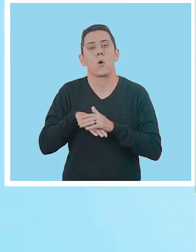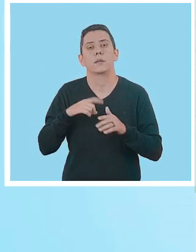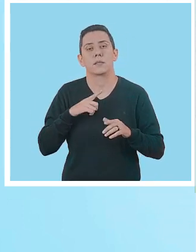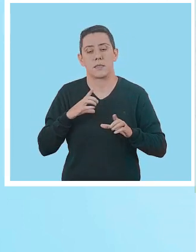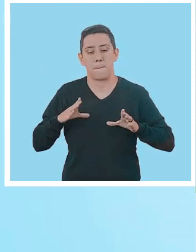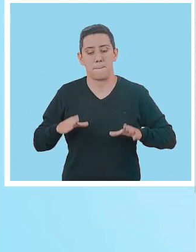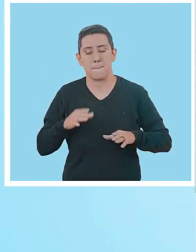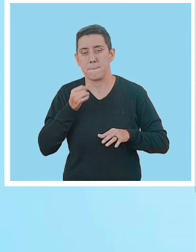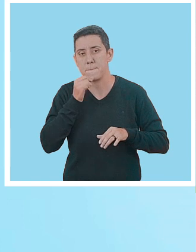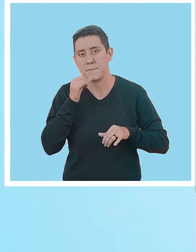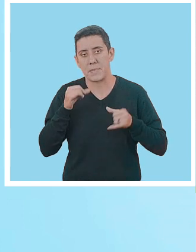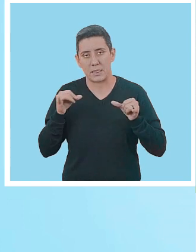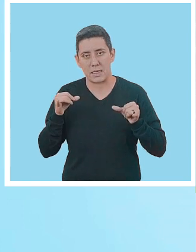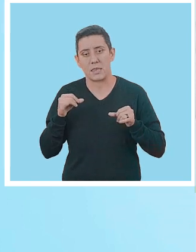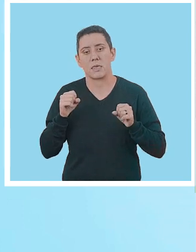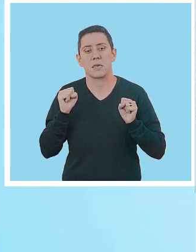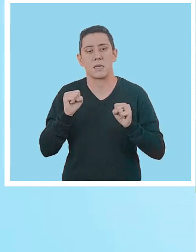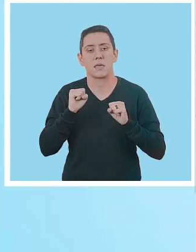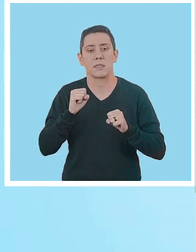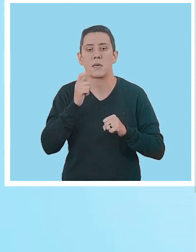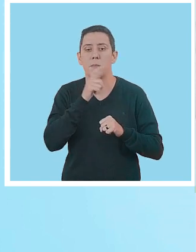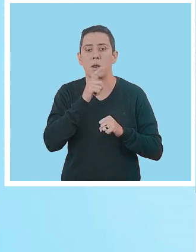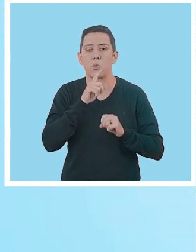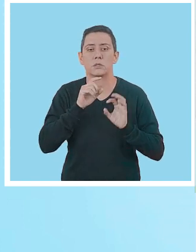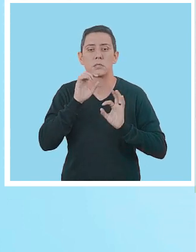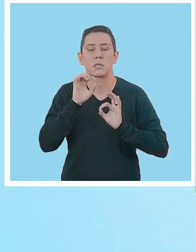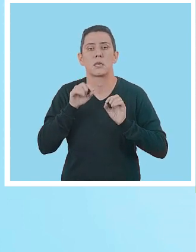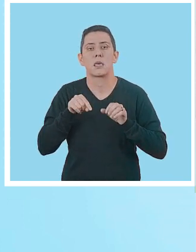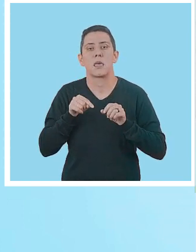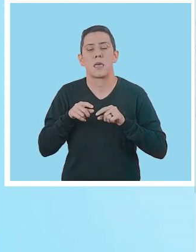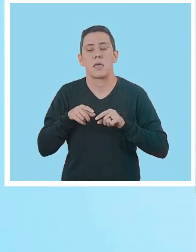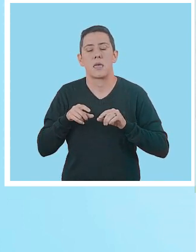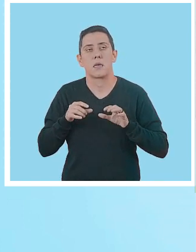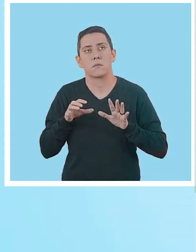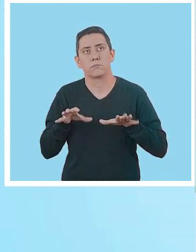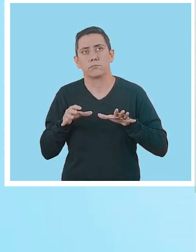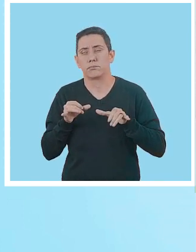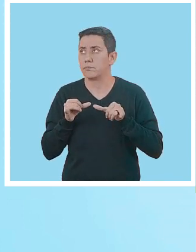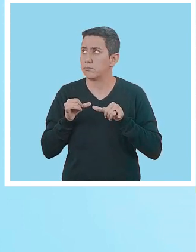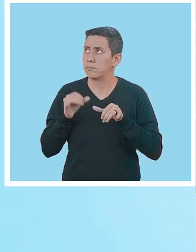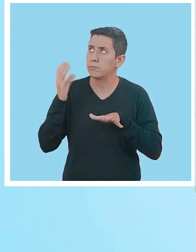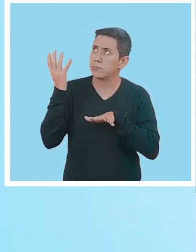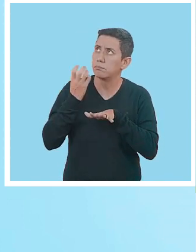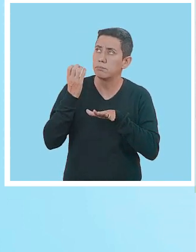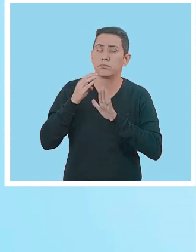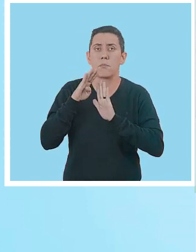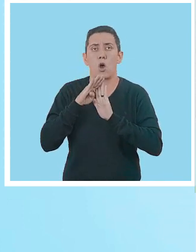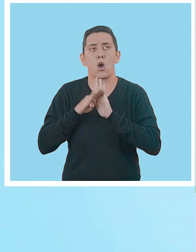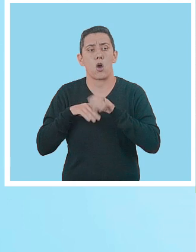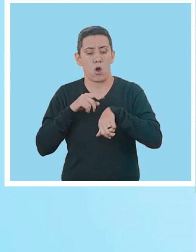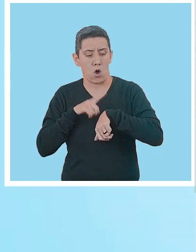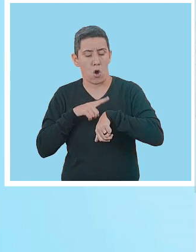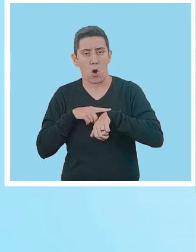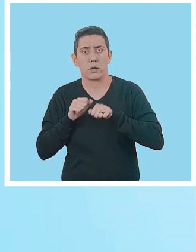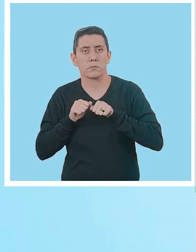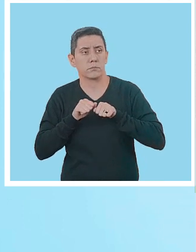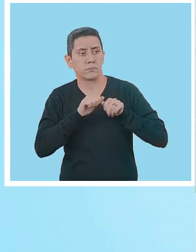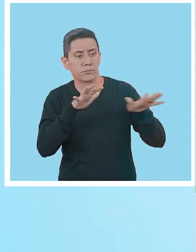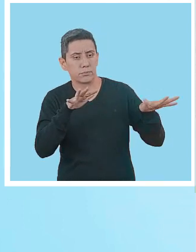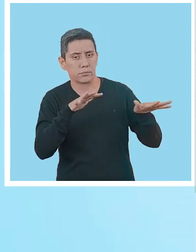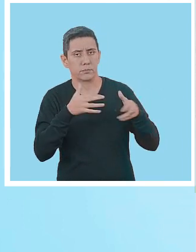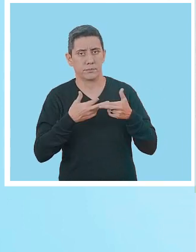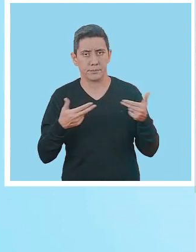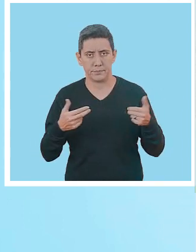programar os horários de despacho de energia né consegue-se gerar